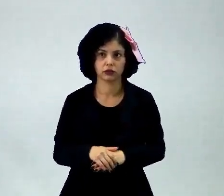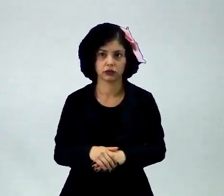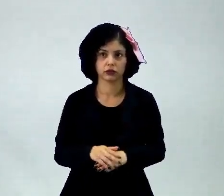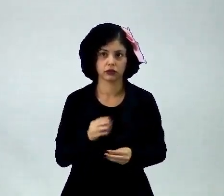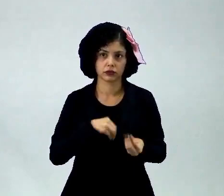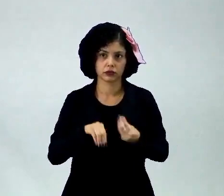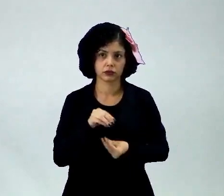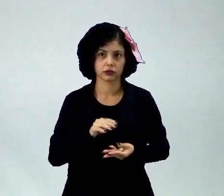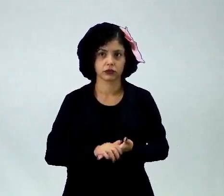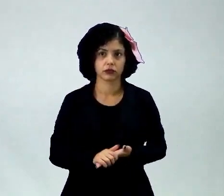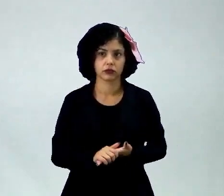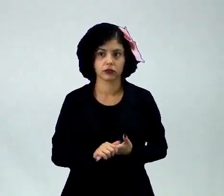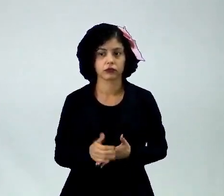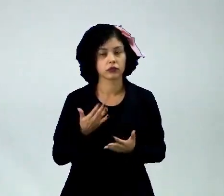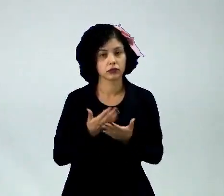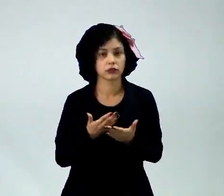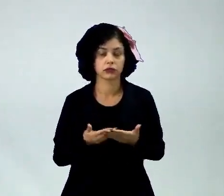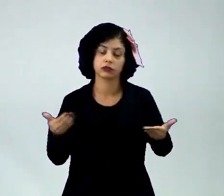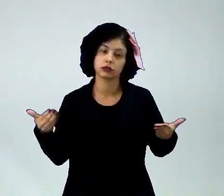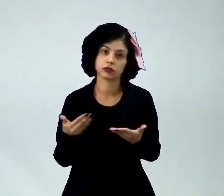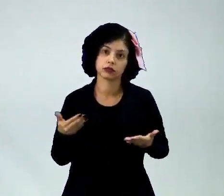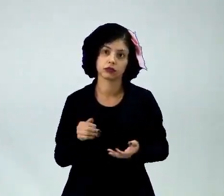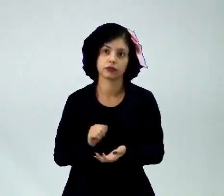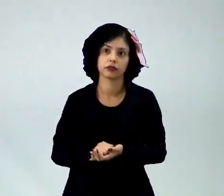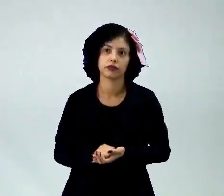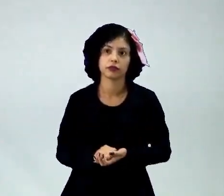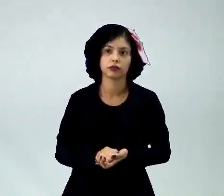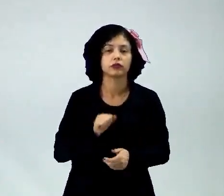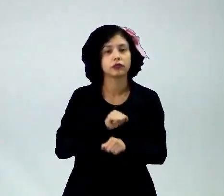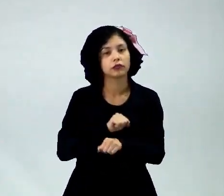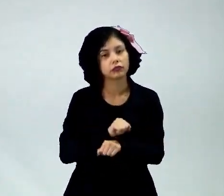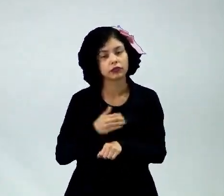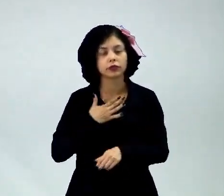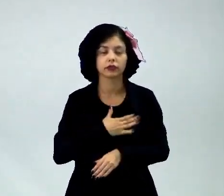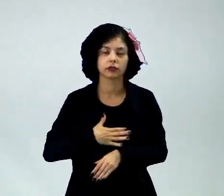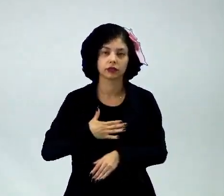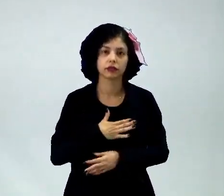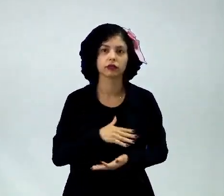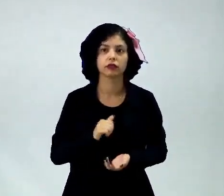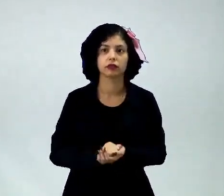dessa mistura. Então, essa foi a nossa aula de hoje. Espero